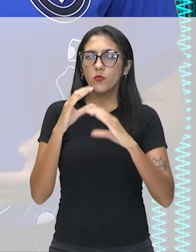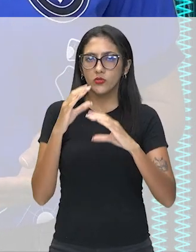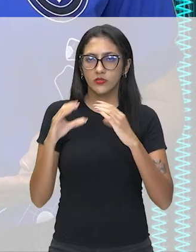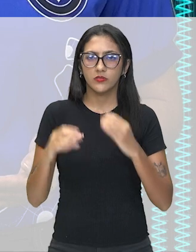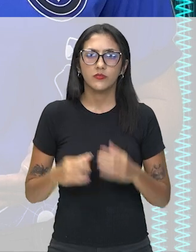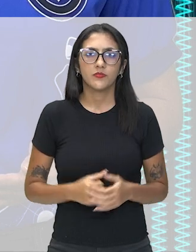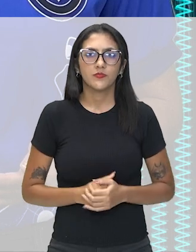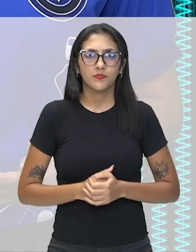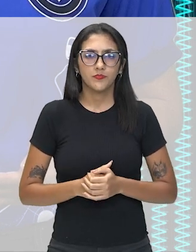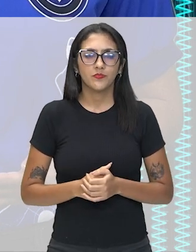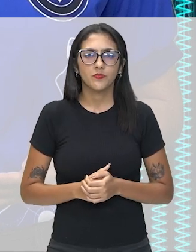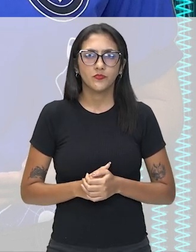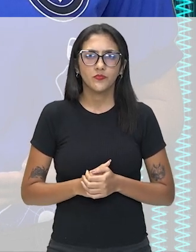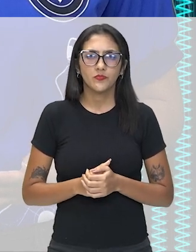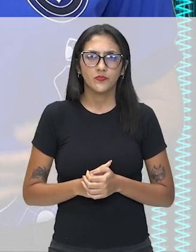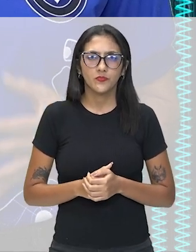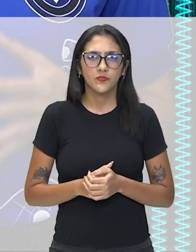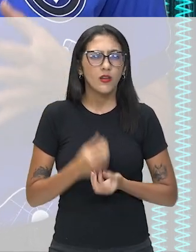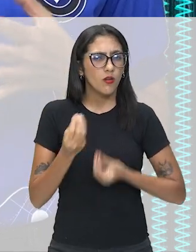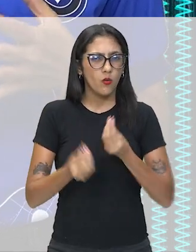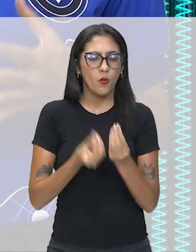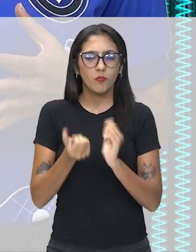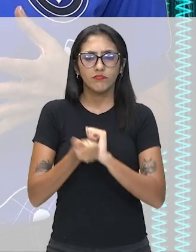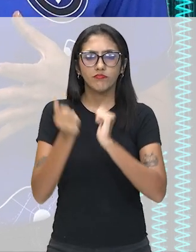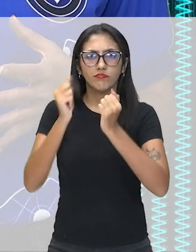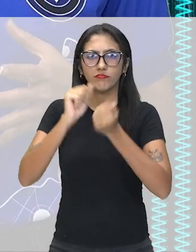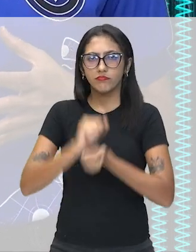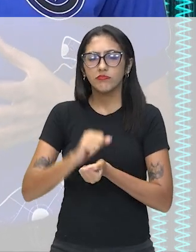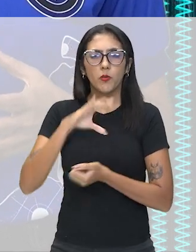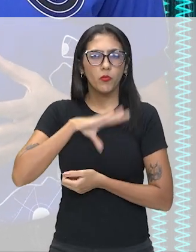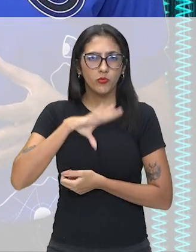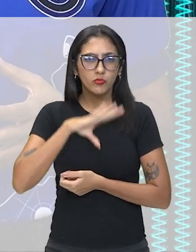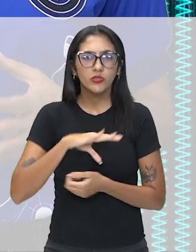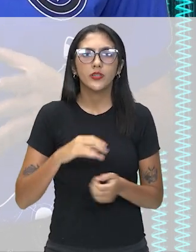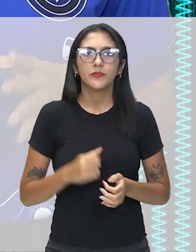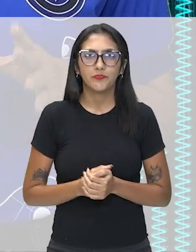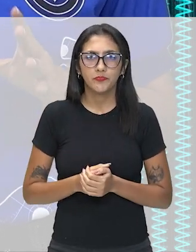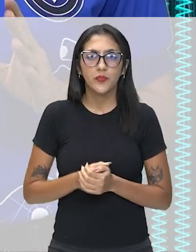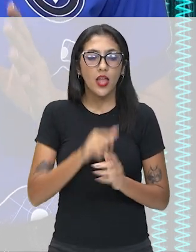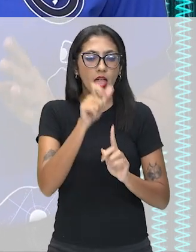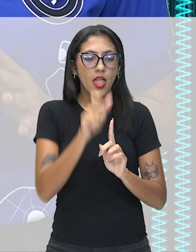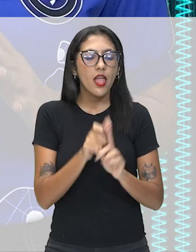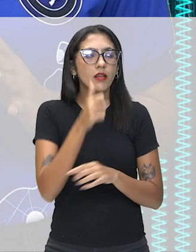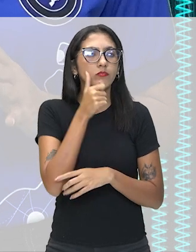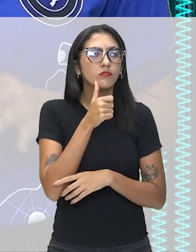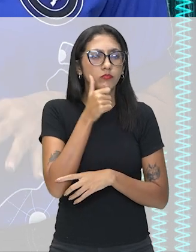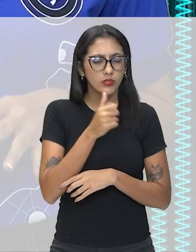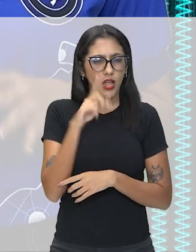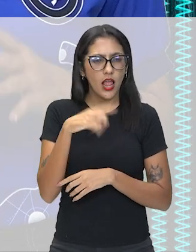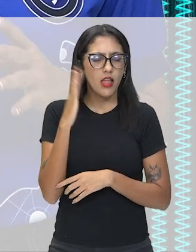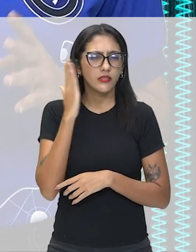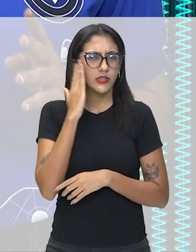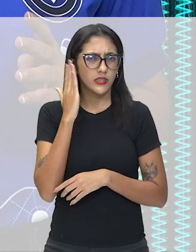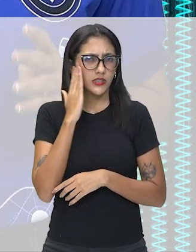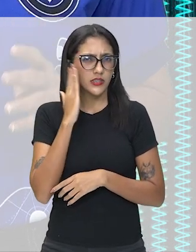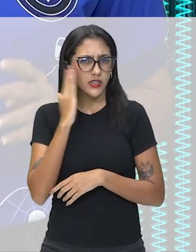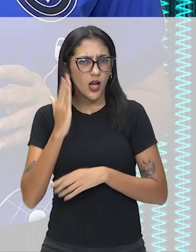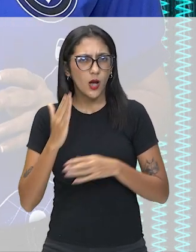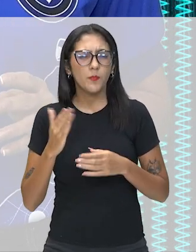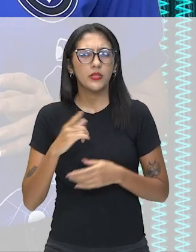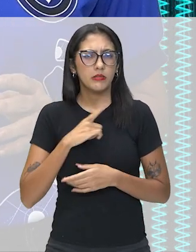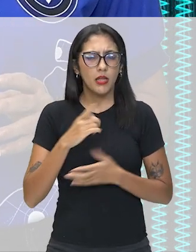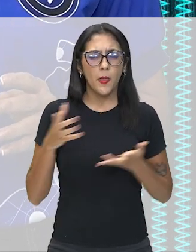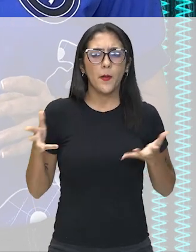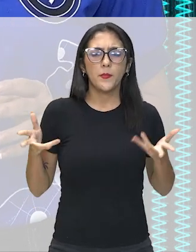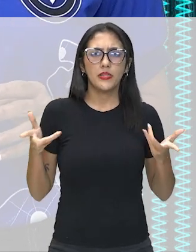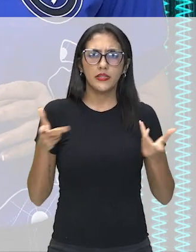Então, o que eu quero saber aqui nessa pergunta? A Marta, ela consegue tocar piano? Can Martha play